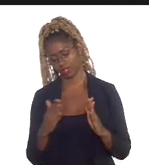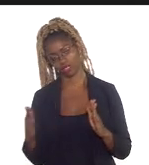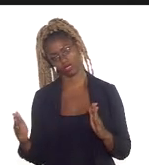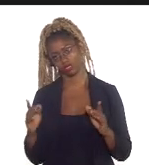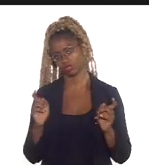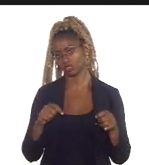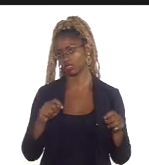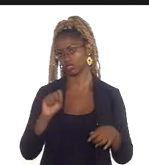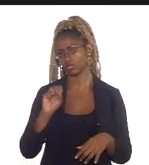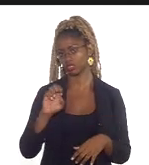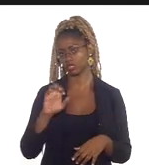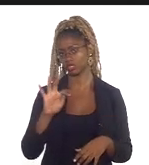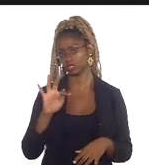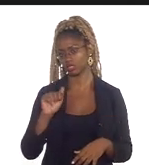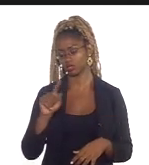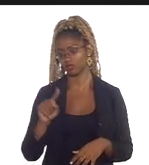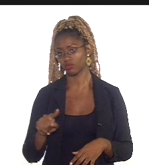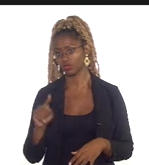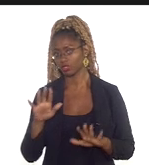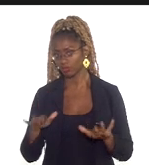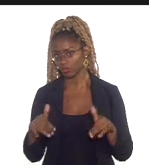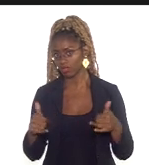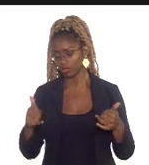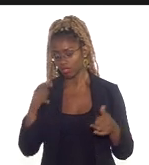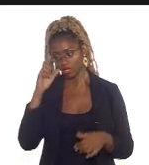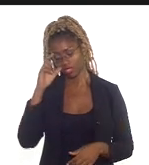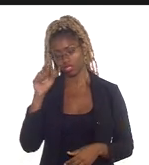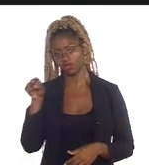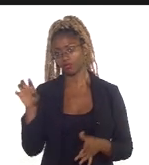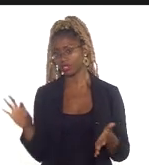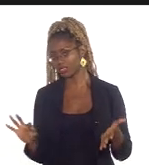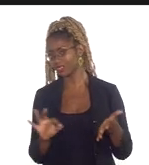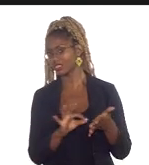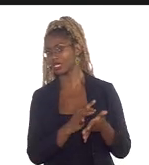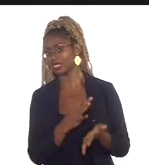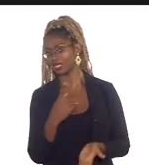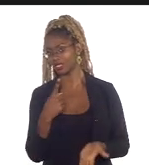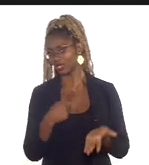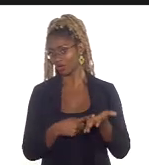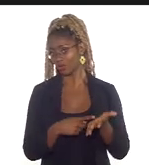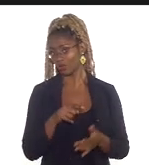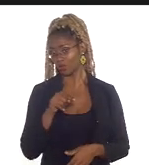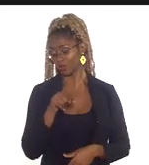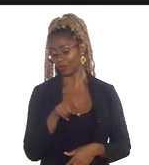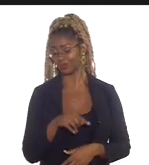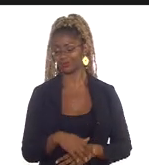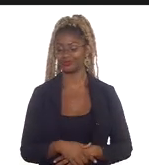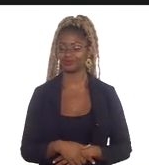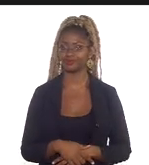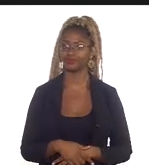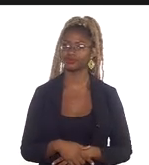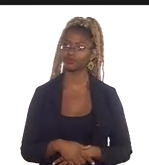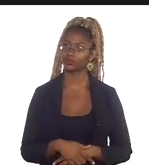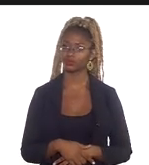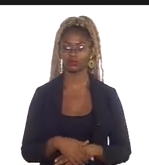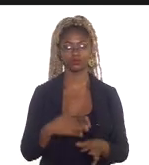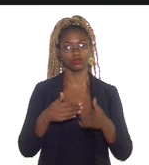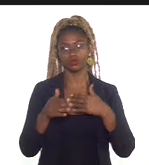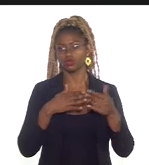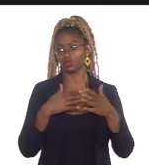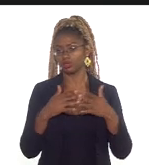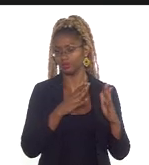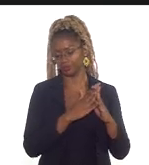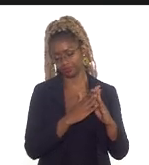a Cefaz considera interessante para a gente assinar esse acordo. Né? Independente do